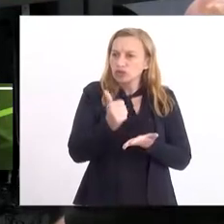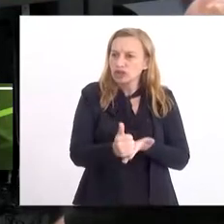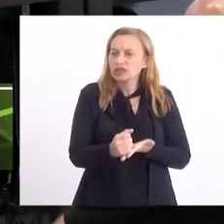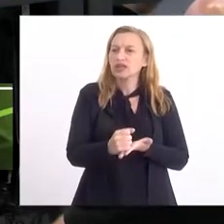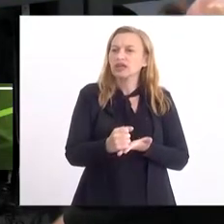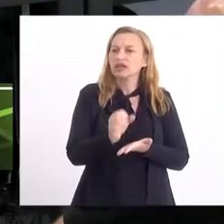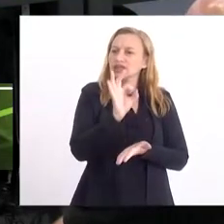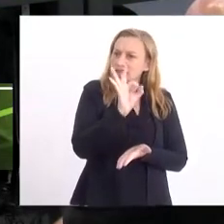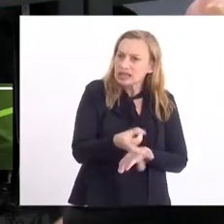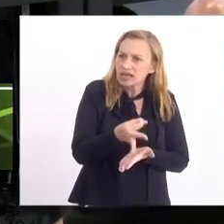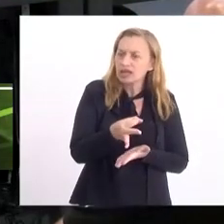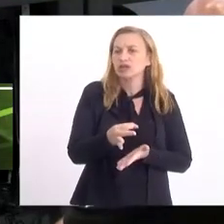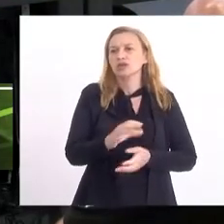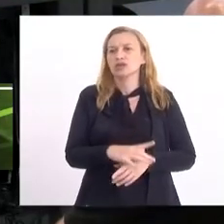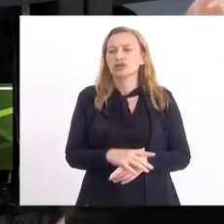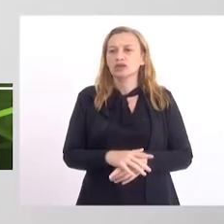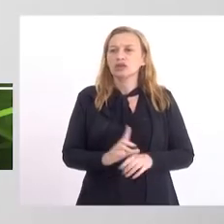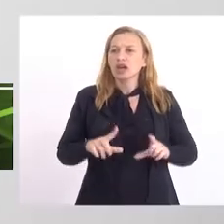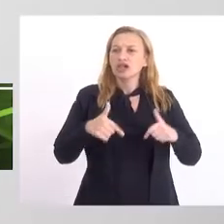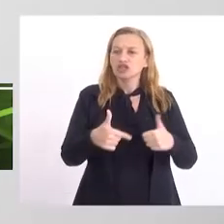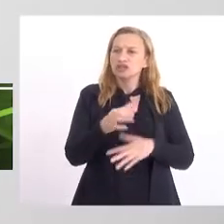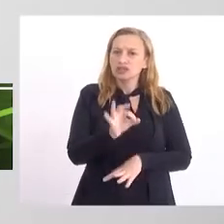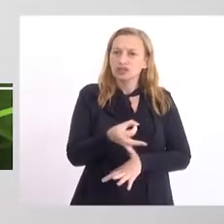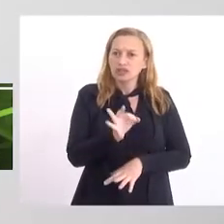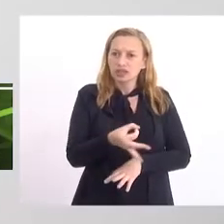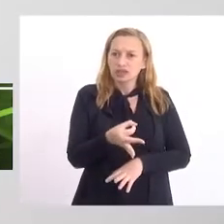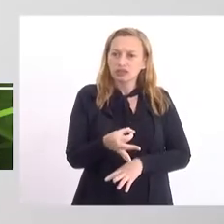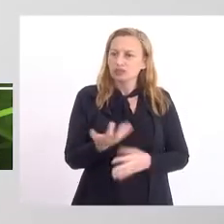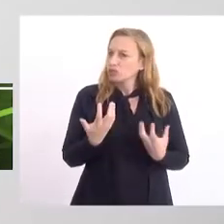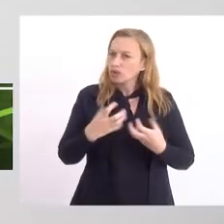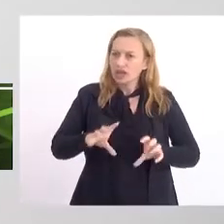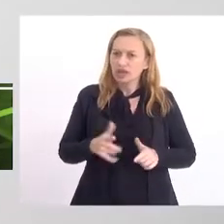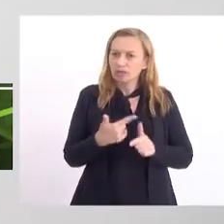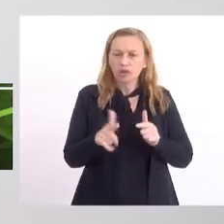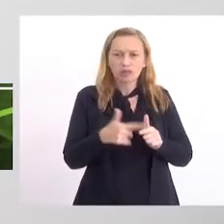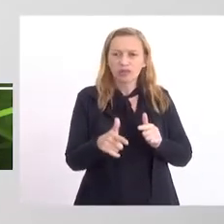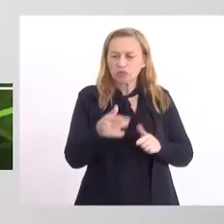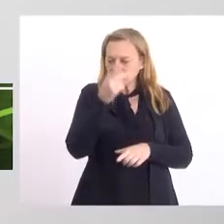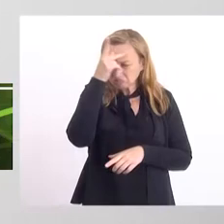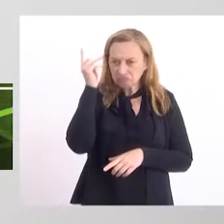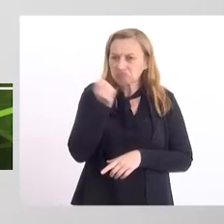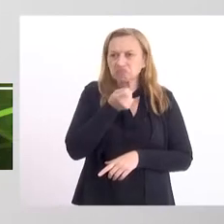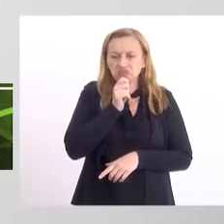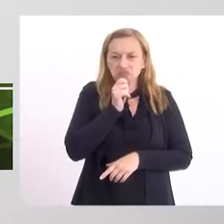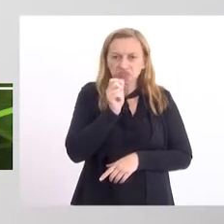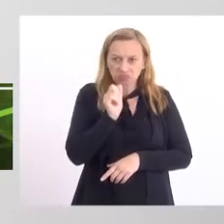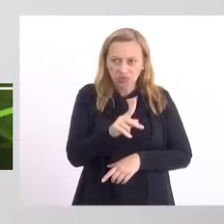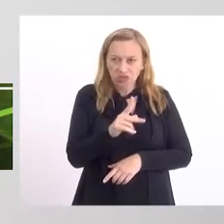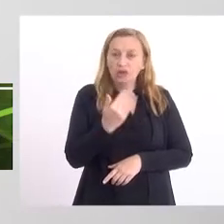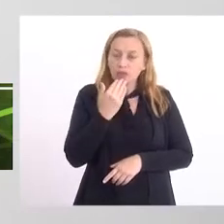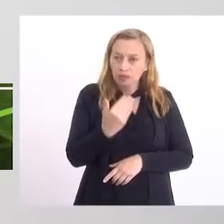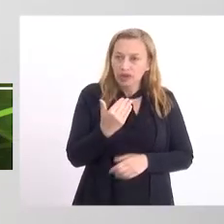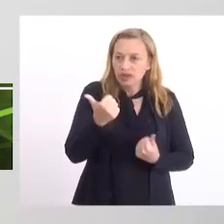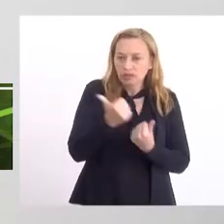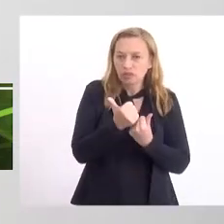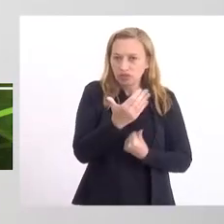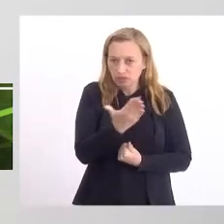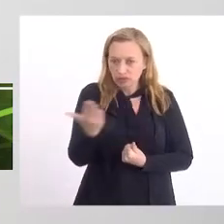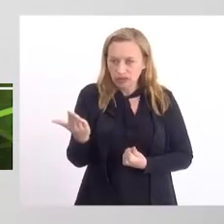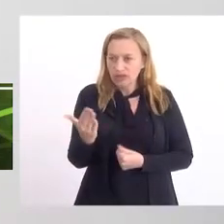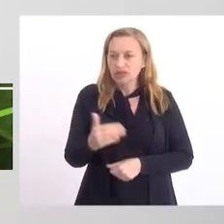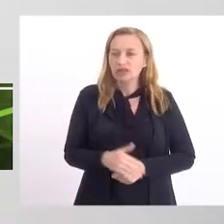forma correta. Estamos aqui da forma correta, nós não teremos problemas com ninguém, tá bom? Então, eu peço o apoio de